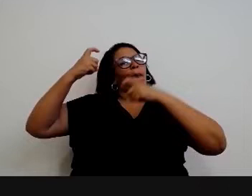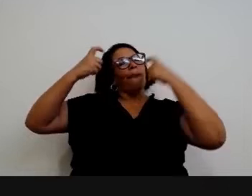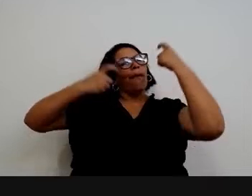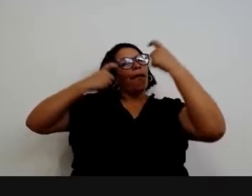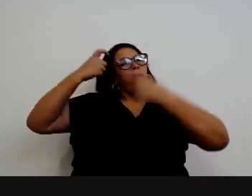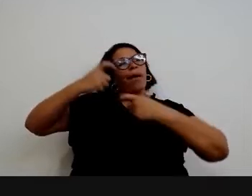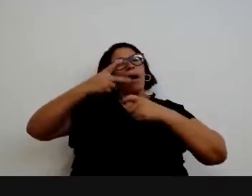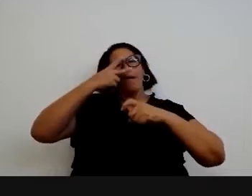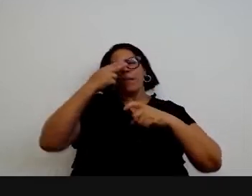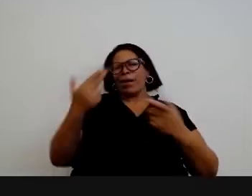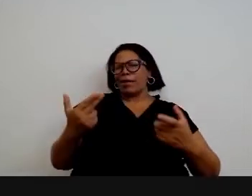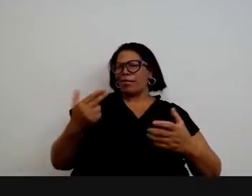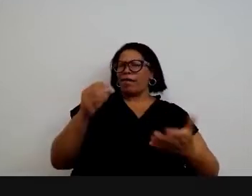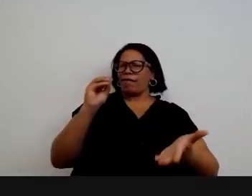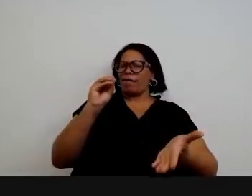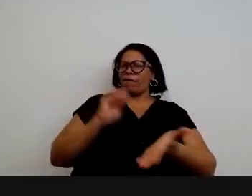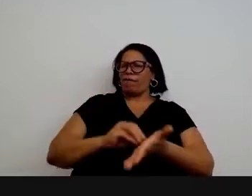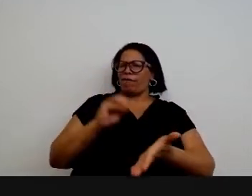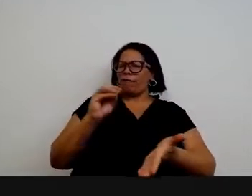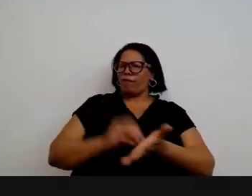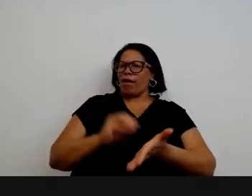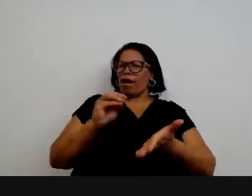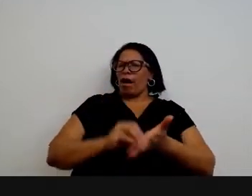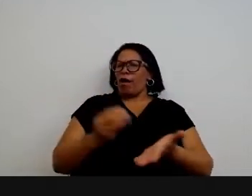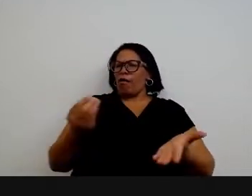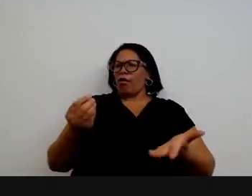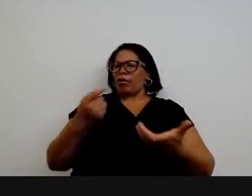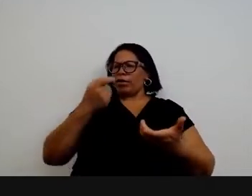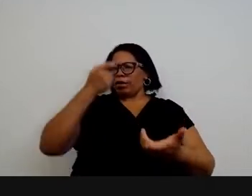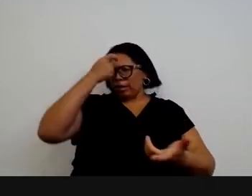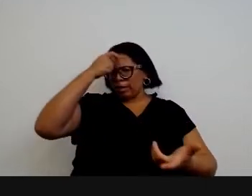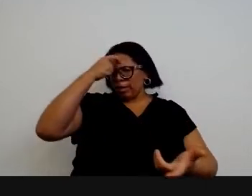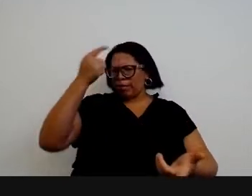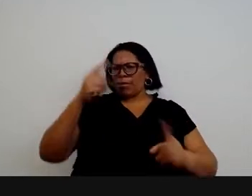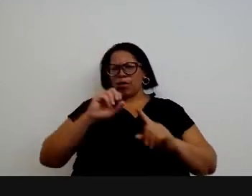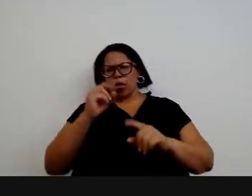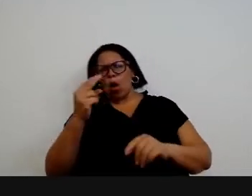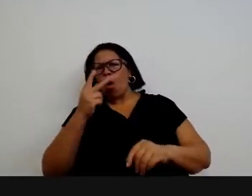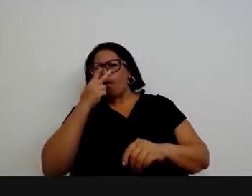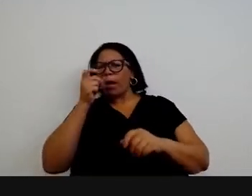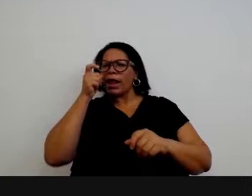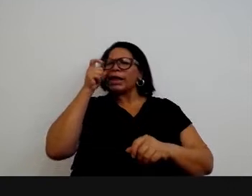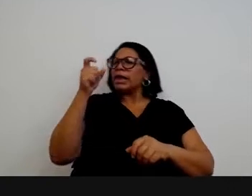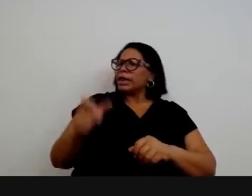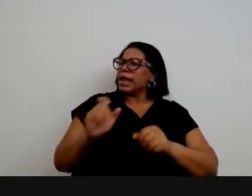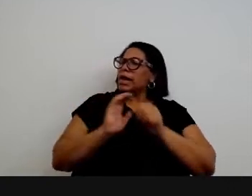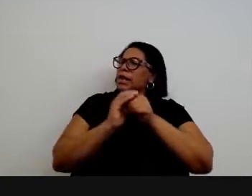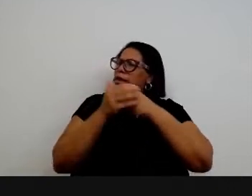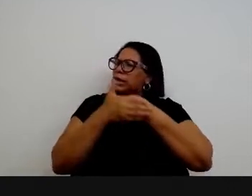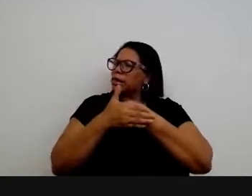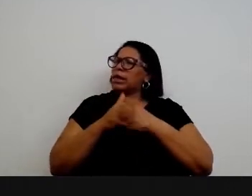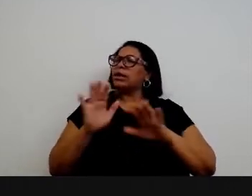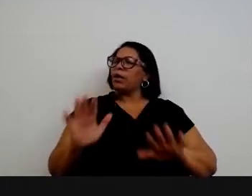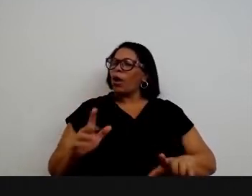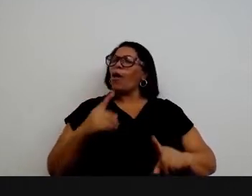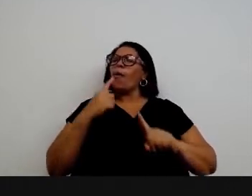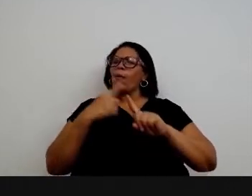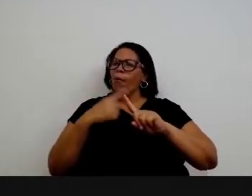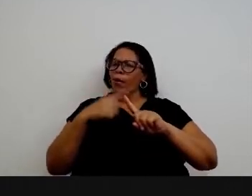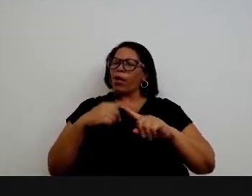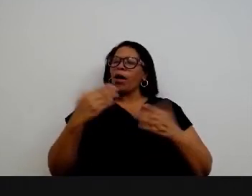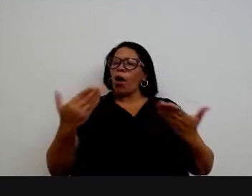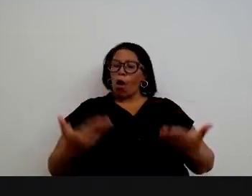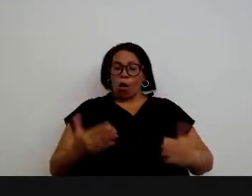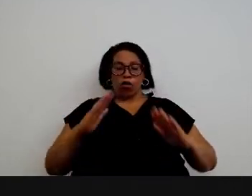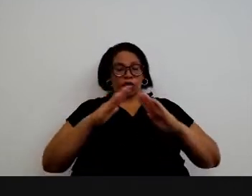tipo de falha cognitiva ou algum tipo de interesse escuso, tal. Mas, em linhas gerais, escolas do